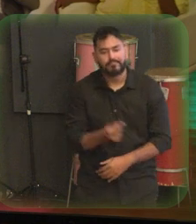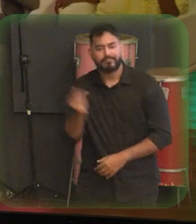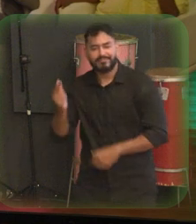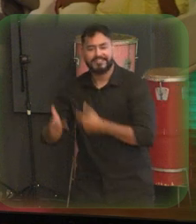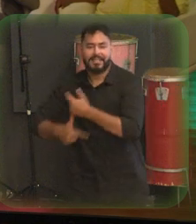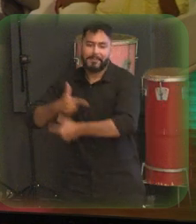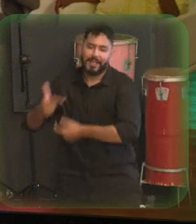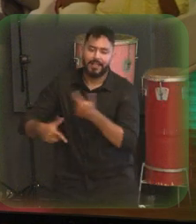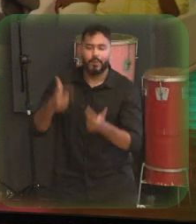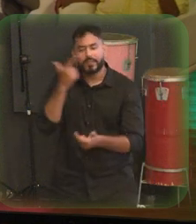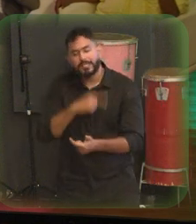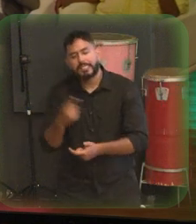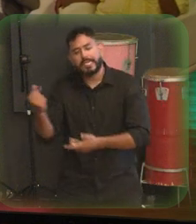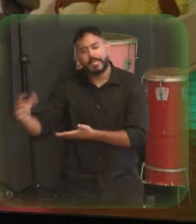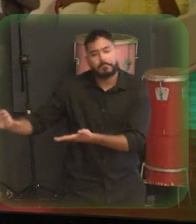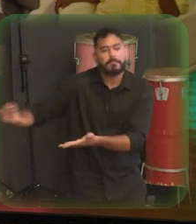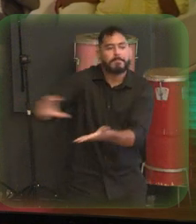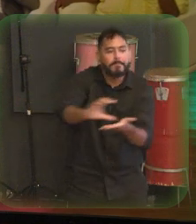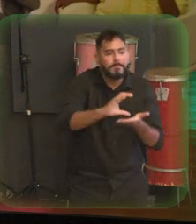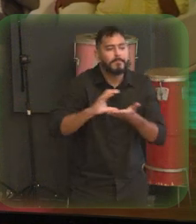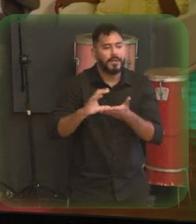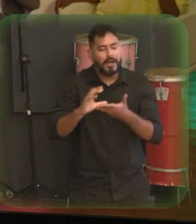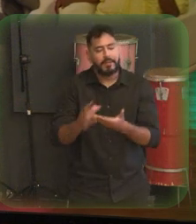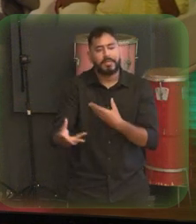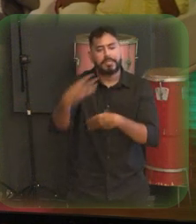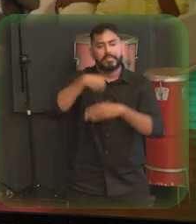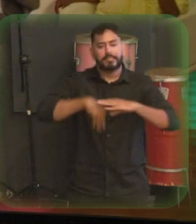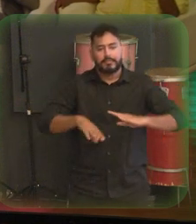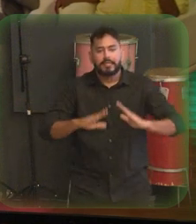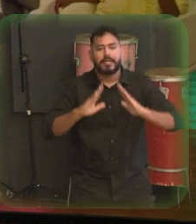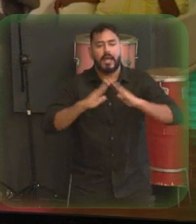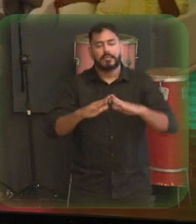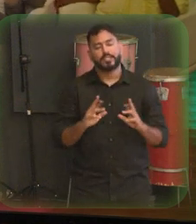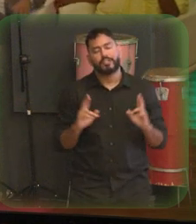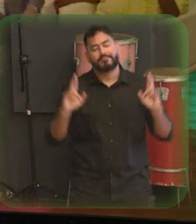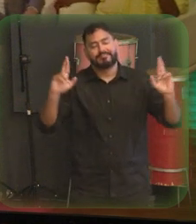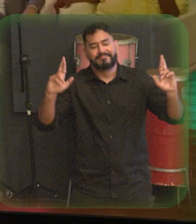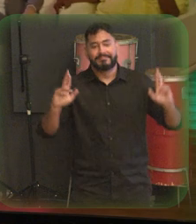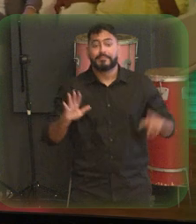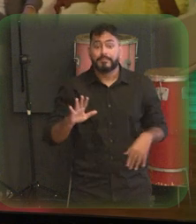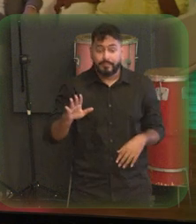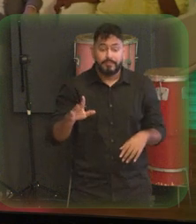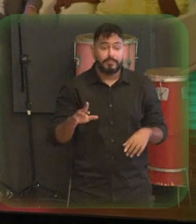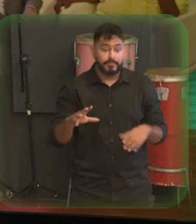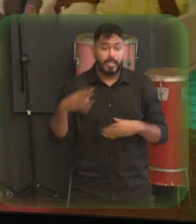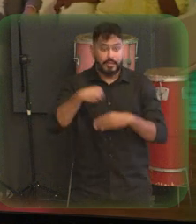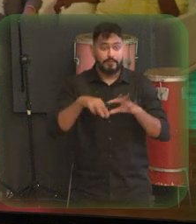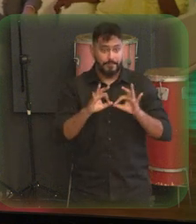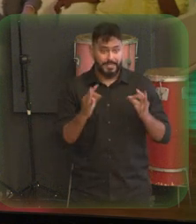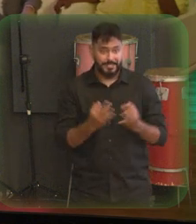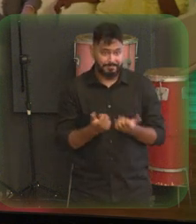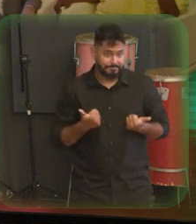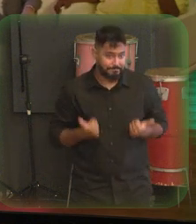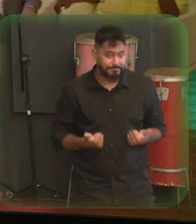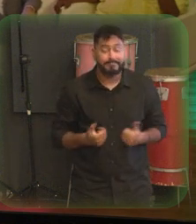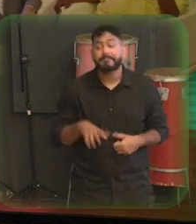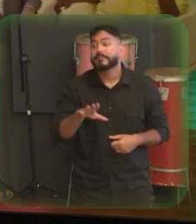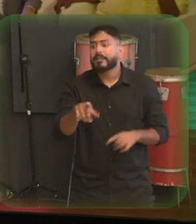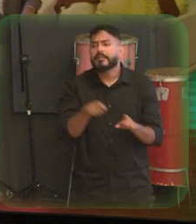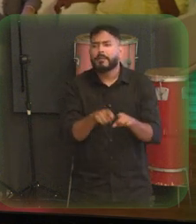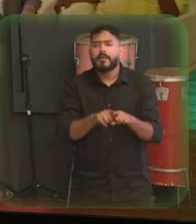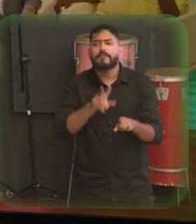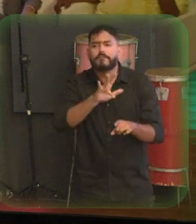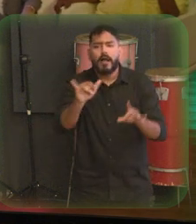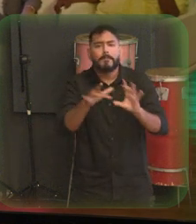trazer mais esperança para dentro da sua, para dentro da sua escolha, além do mais, para dentro da sua família. Nós vamos poder permitir que as